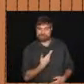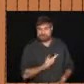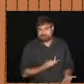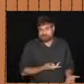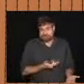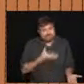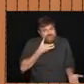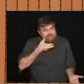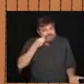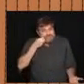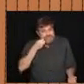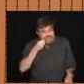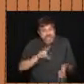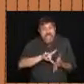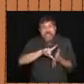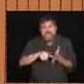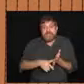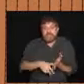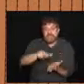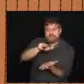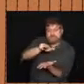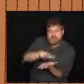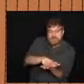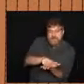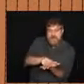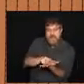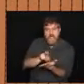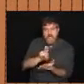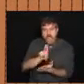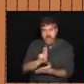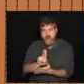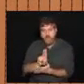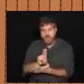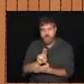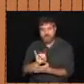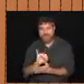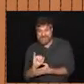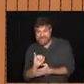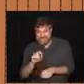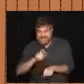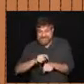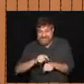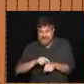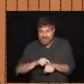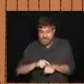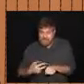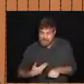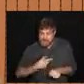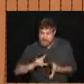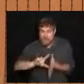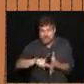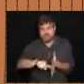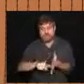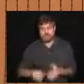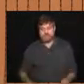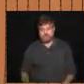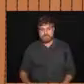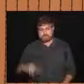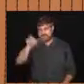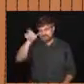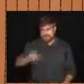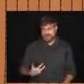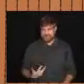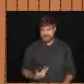a parte de UTI muitas vezes na recuperação. E também A pessoa que passa por